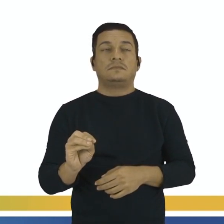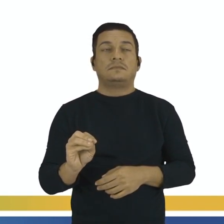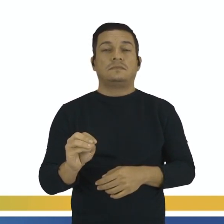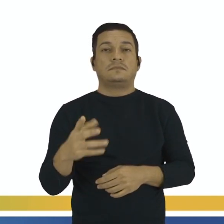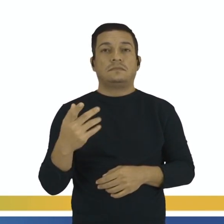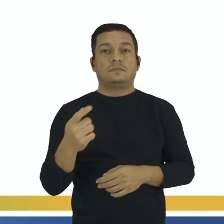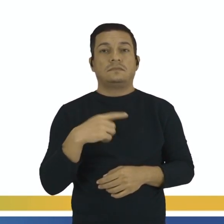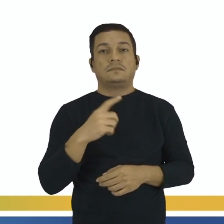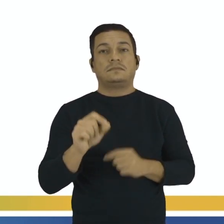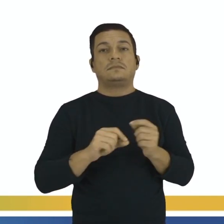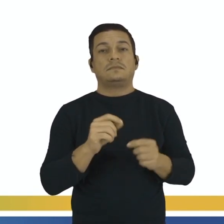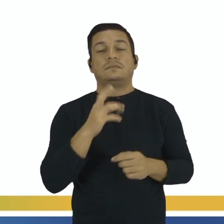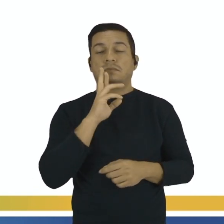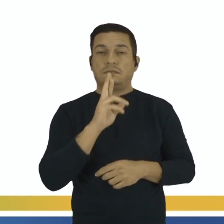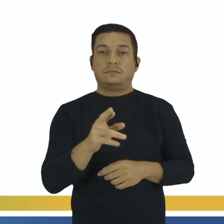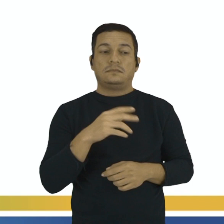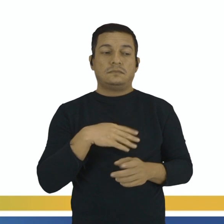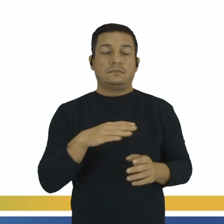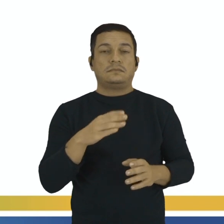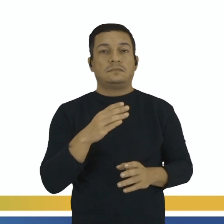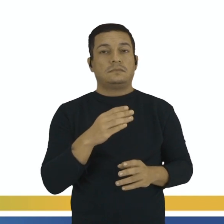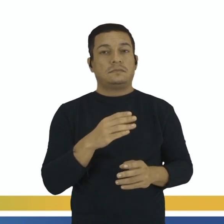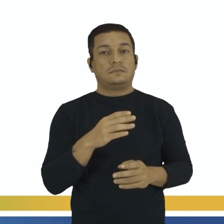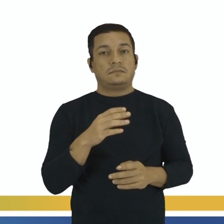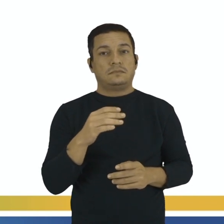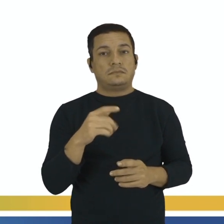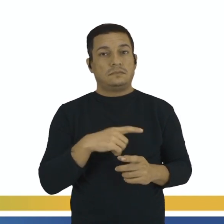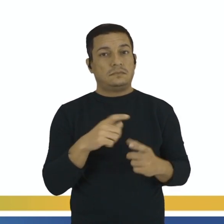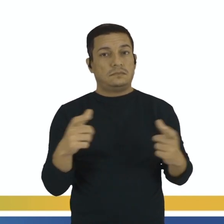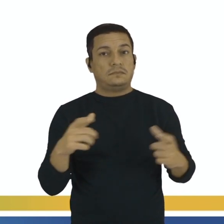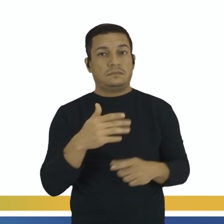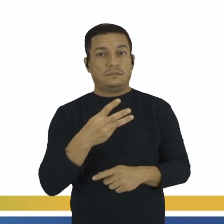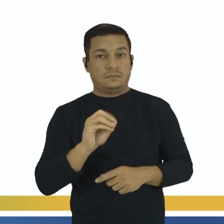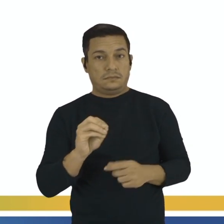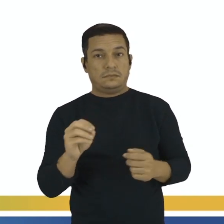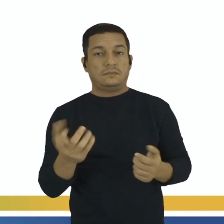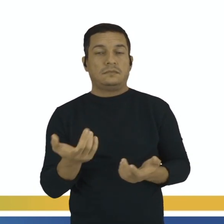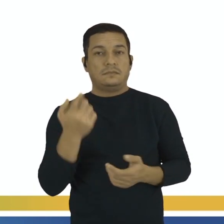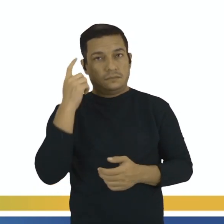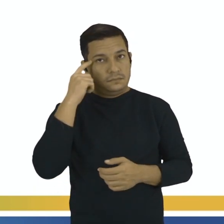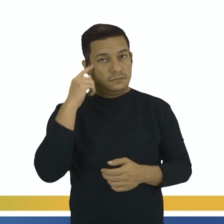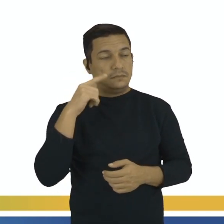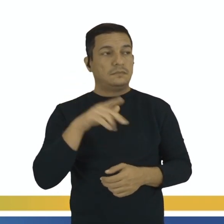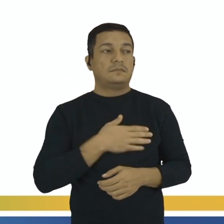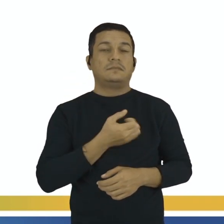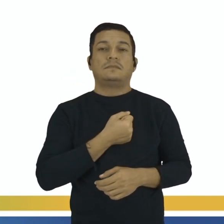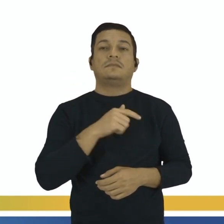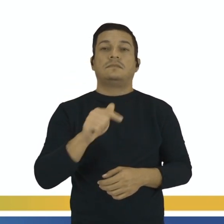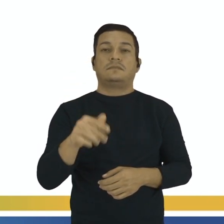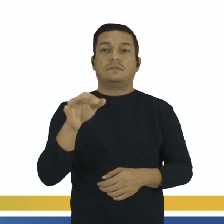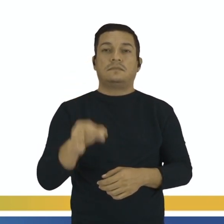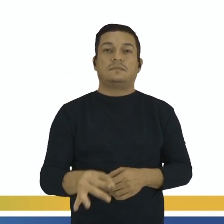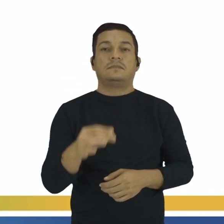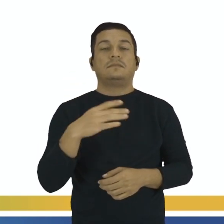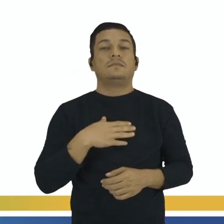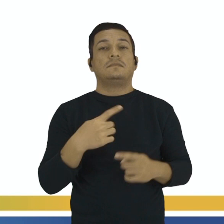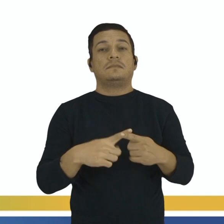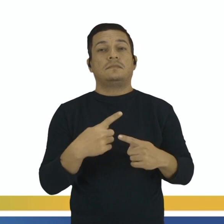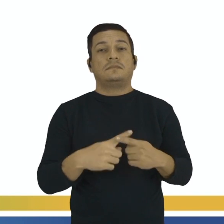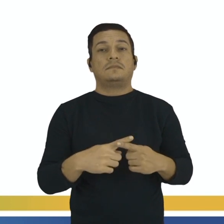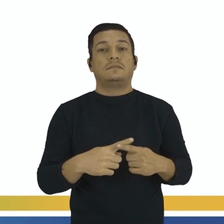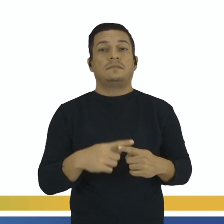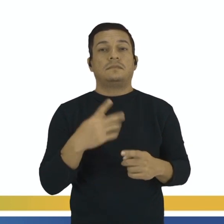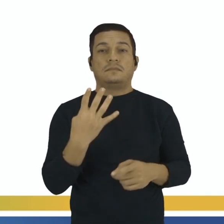esse resultado não ultrapasse o número 30. Muito bem, quem pensou no número 7 acertou, até mesmo